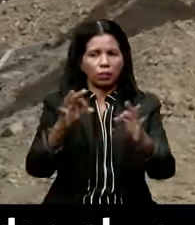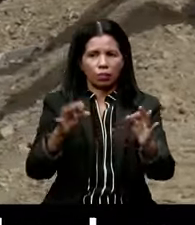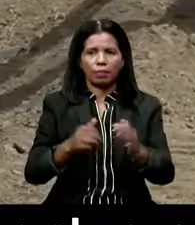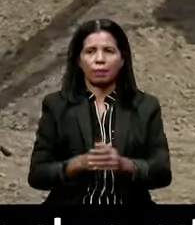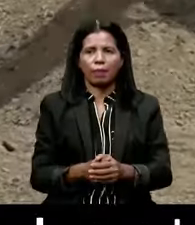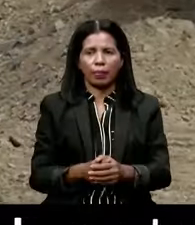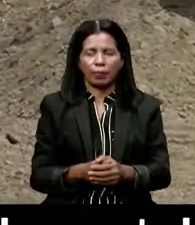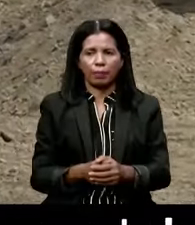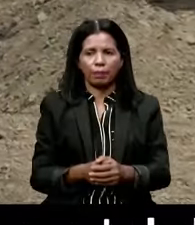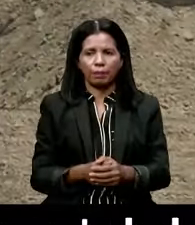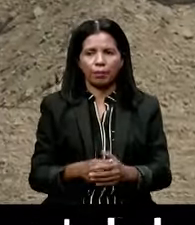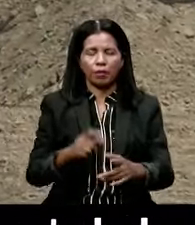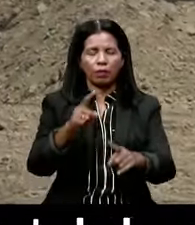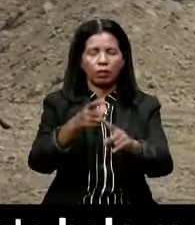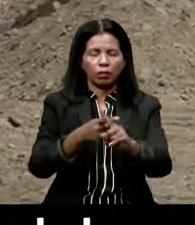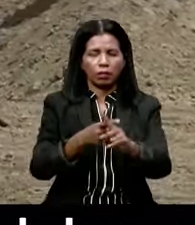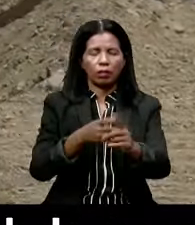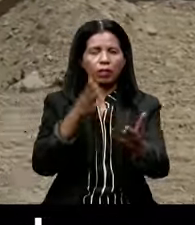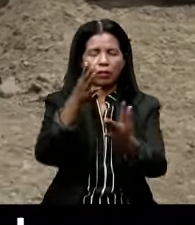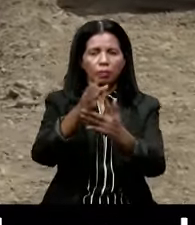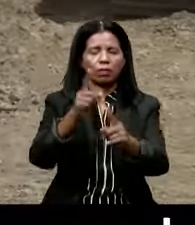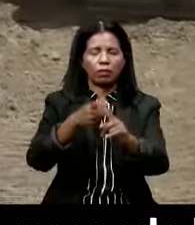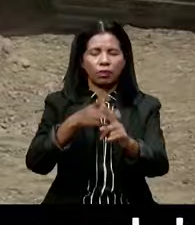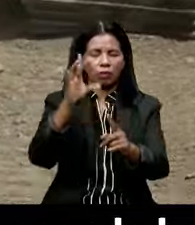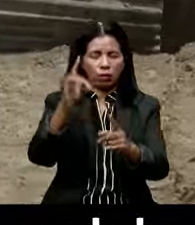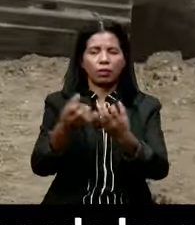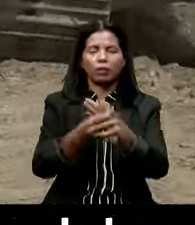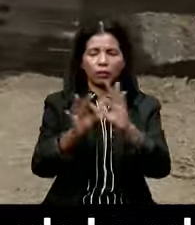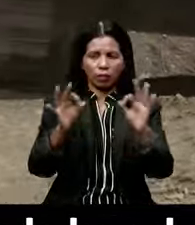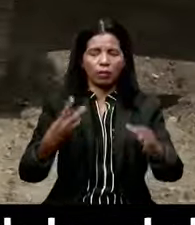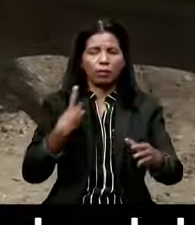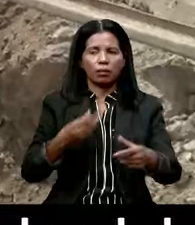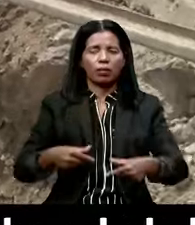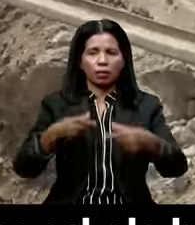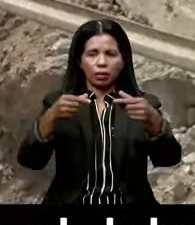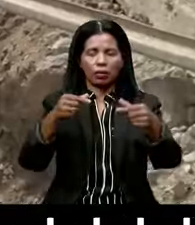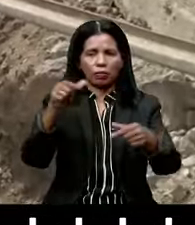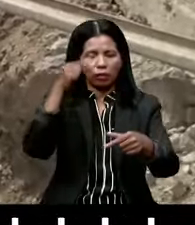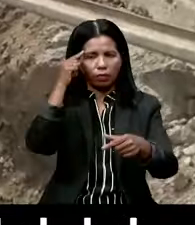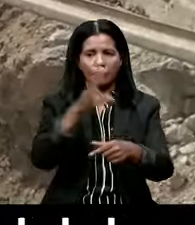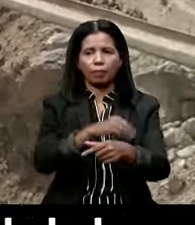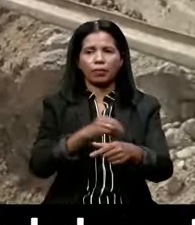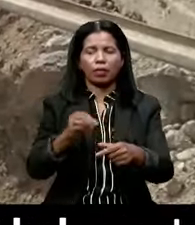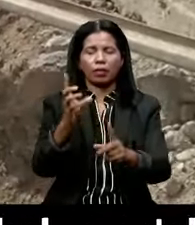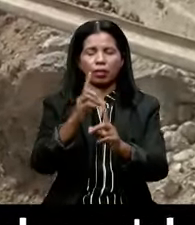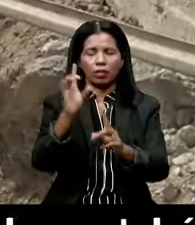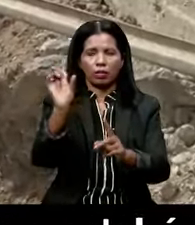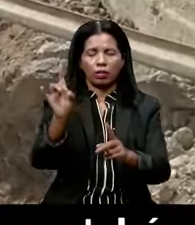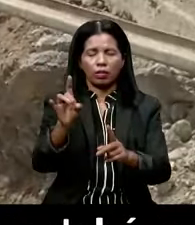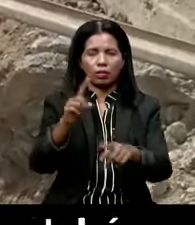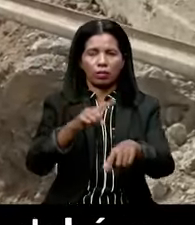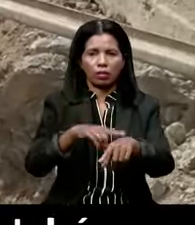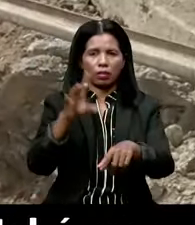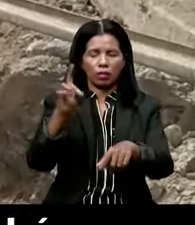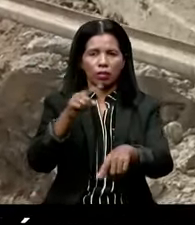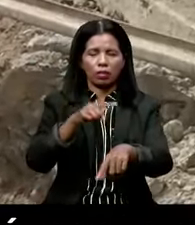am garante bula ne tama agosto larane am garante nia bele nia ne bele hoto pe comece dar san tuxia berto fale